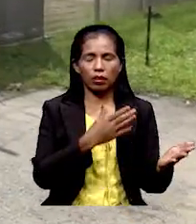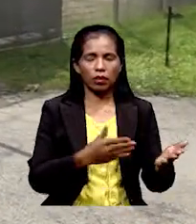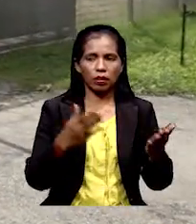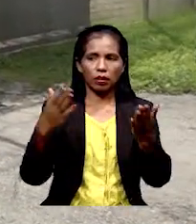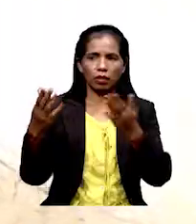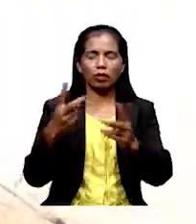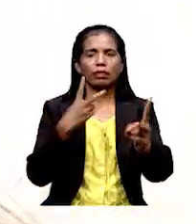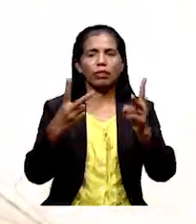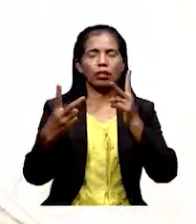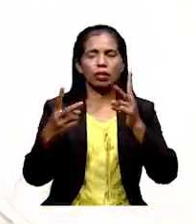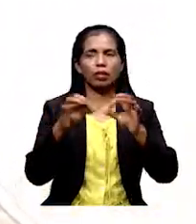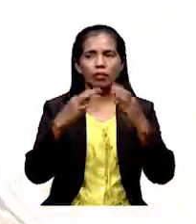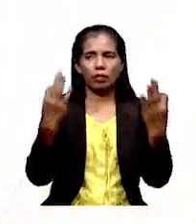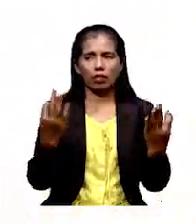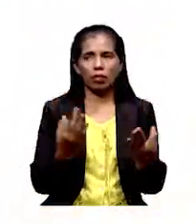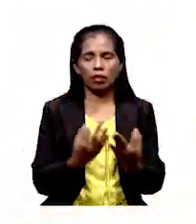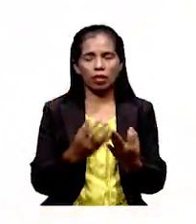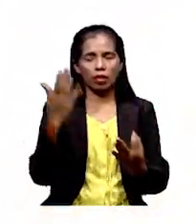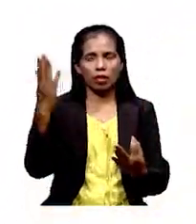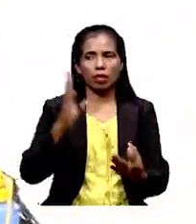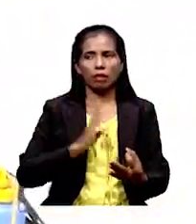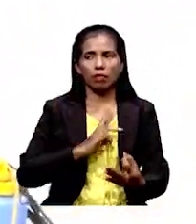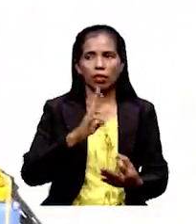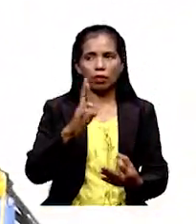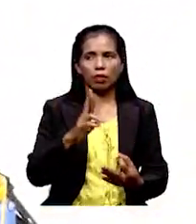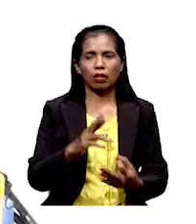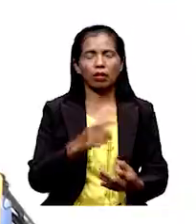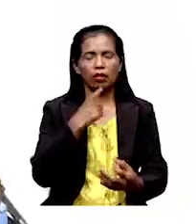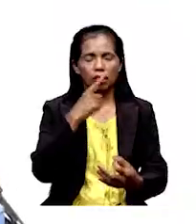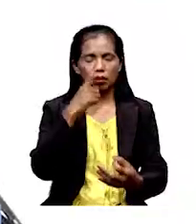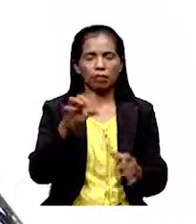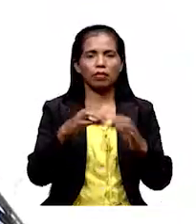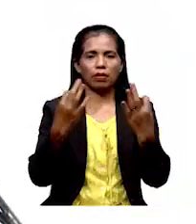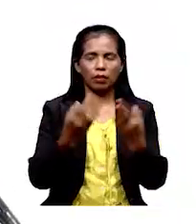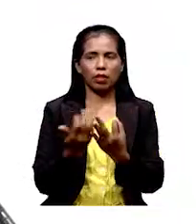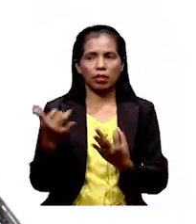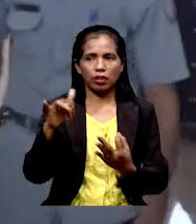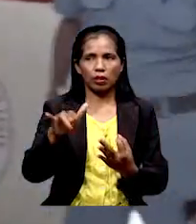ba visita nia familia balung iha Pecora ho di despede nia familia sira.